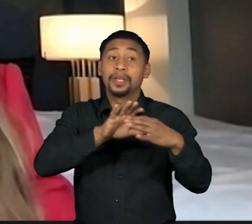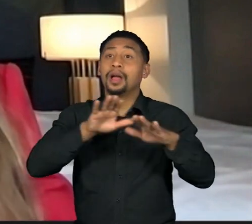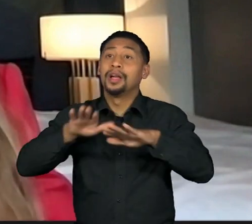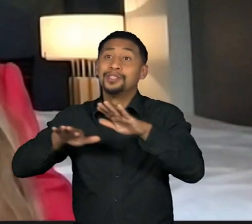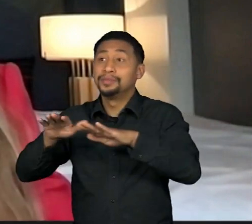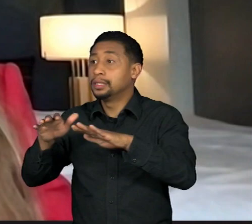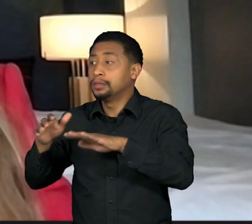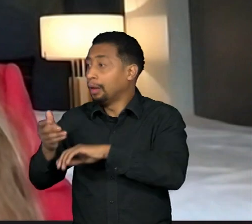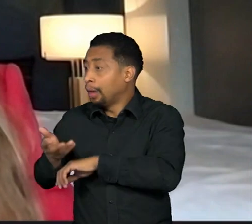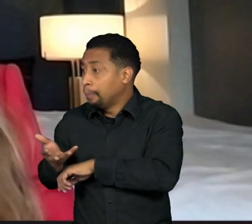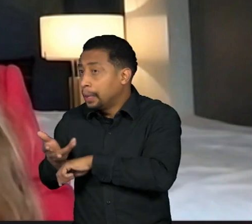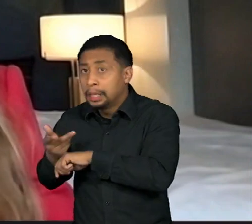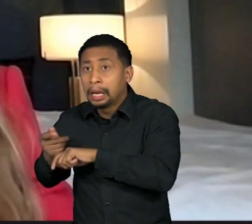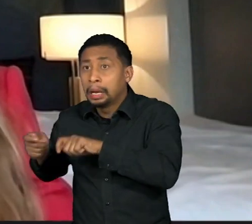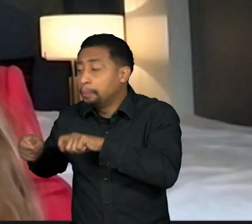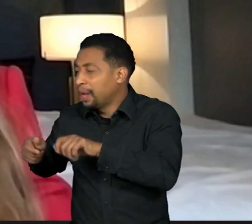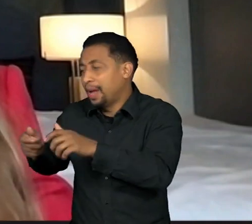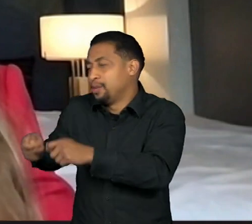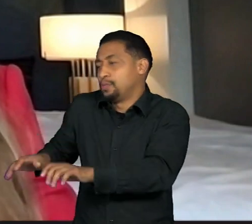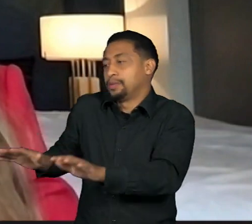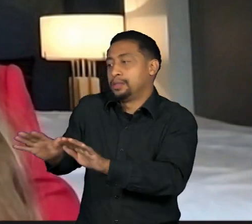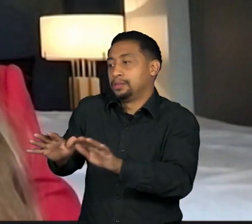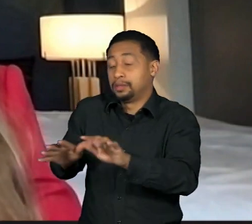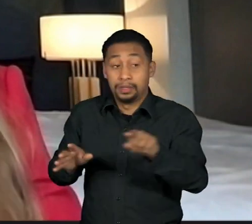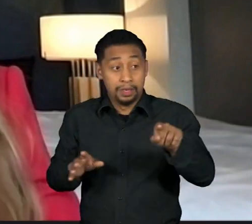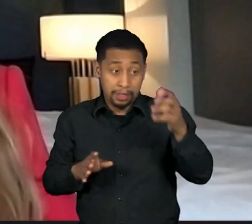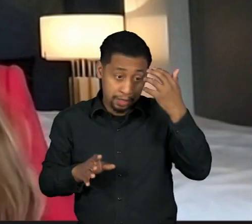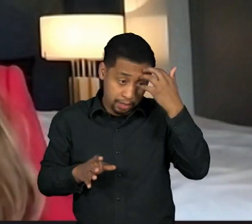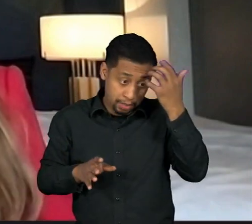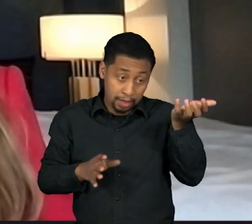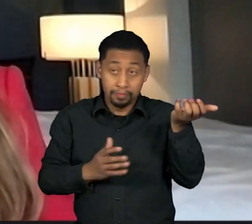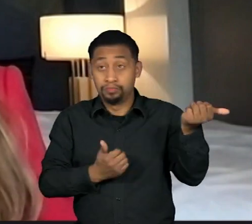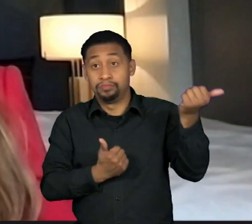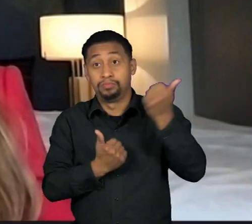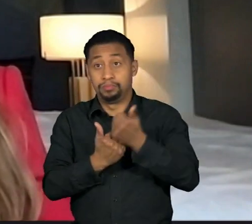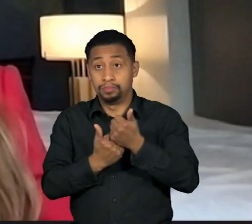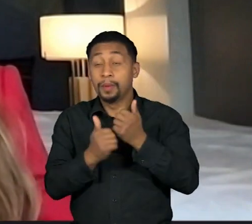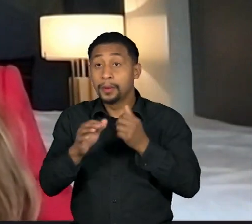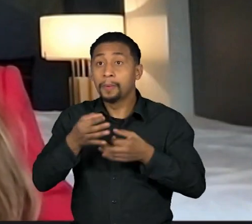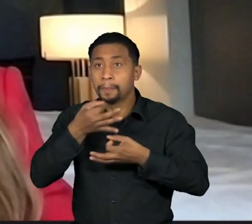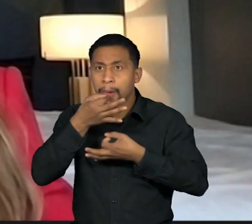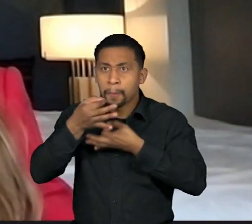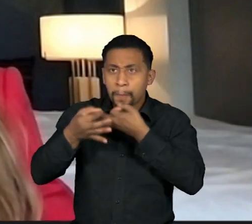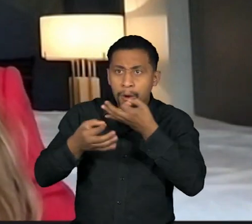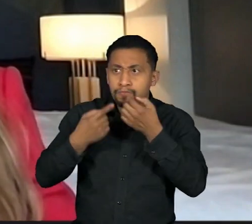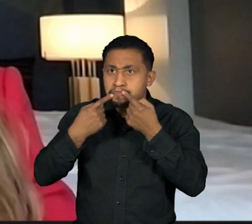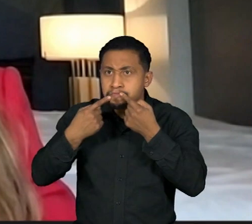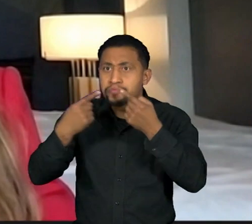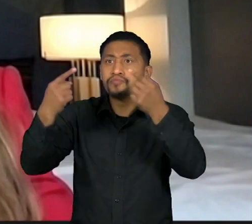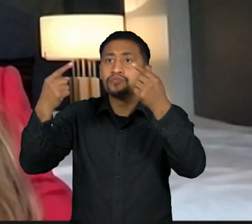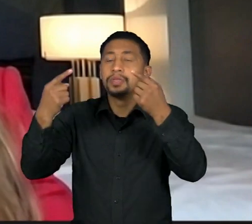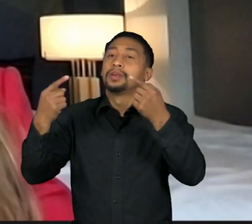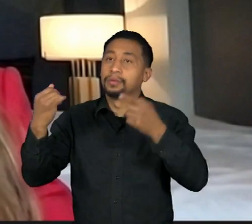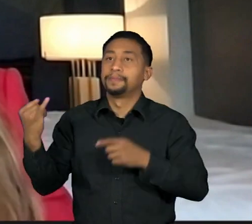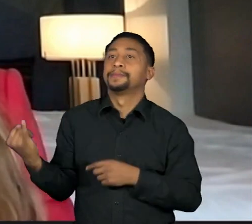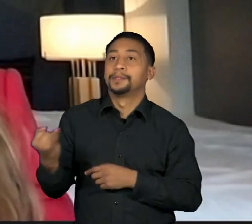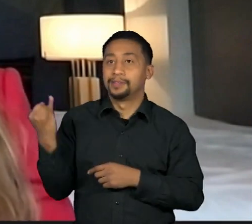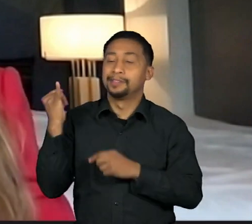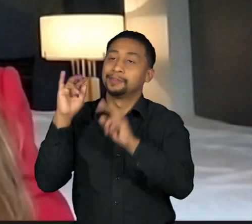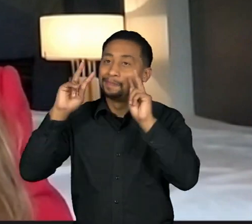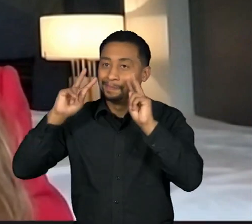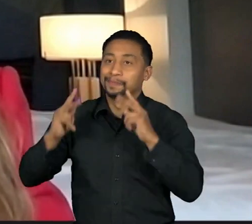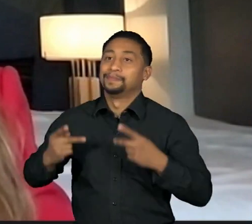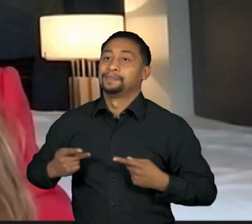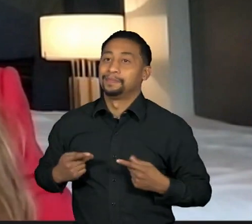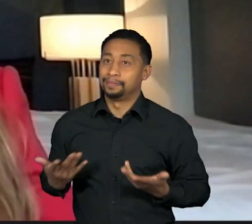abandonar. Claro que o raciocínio crítico deve ser algo fundamental para o ser humano.